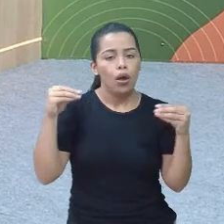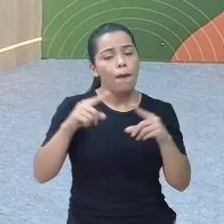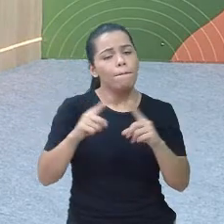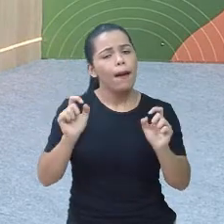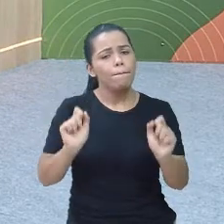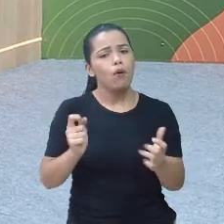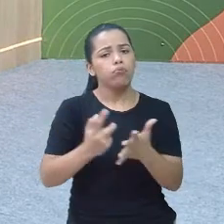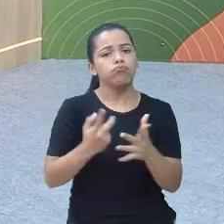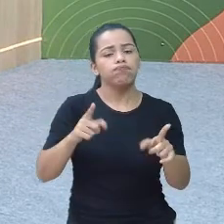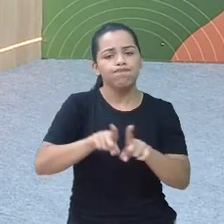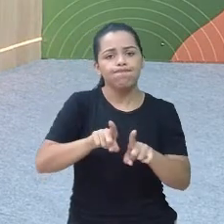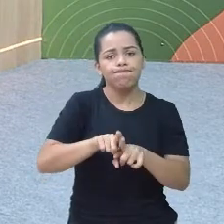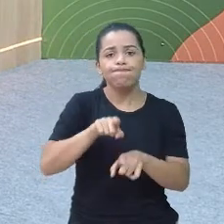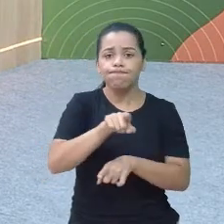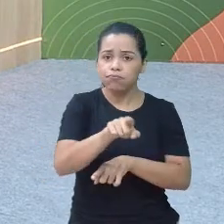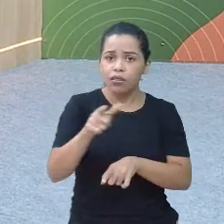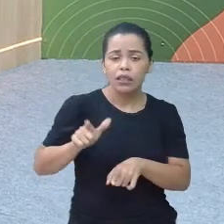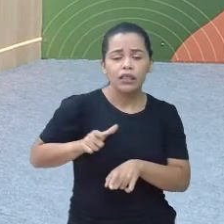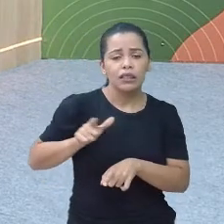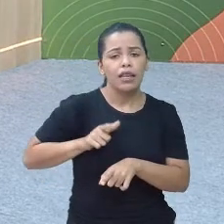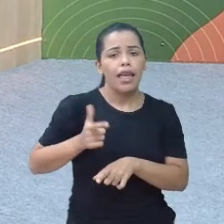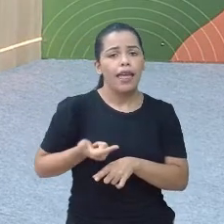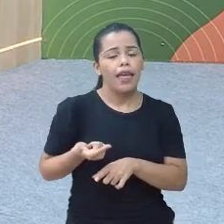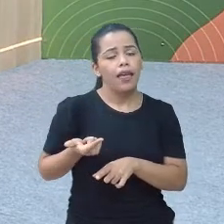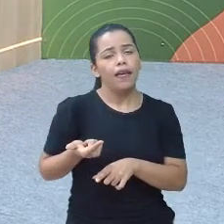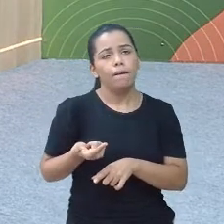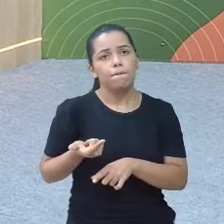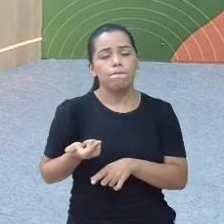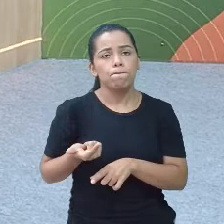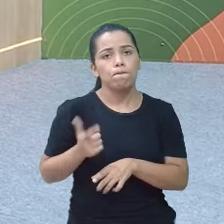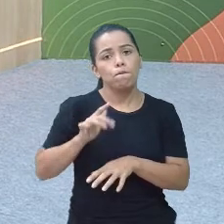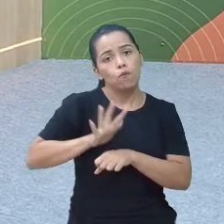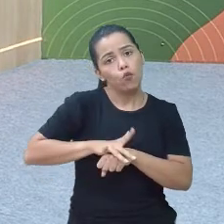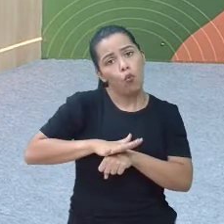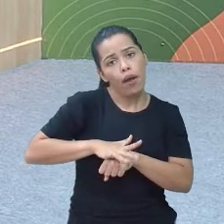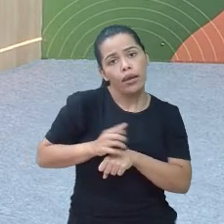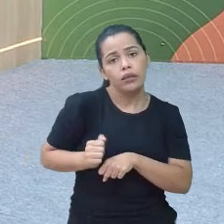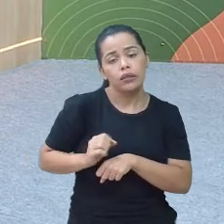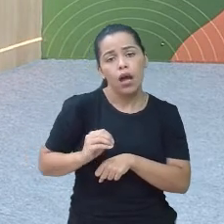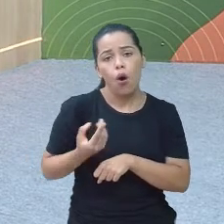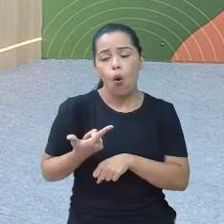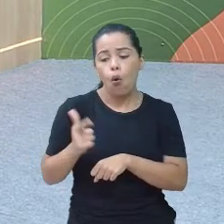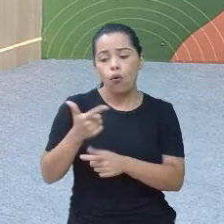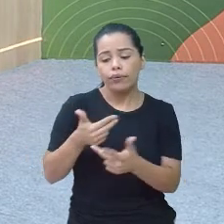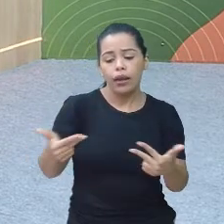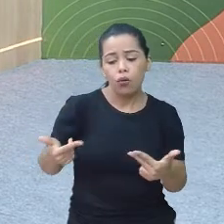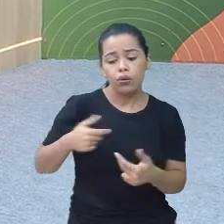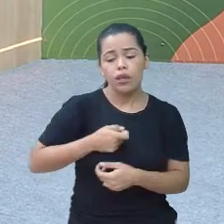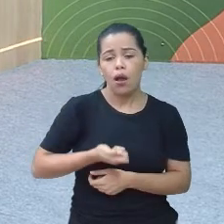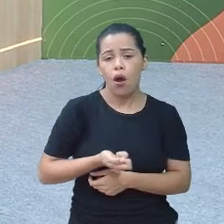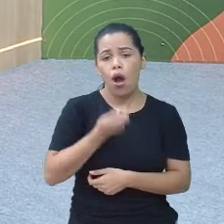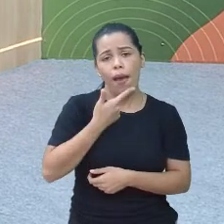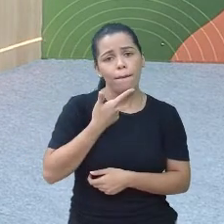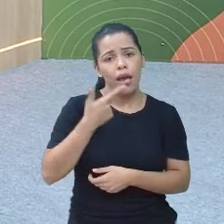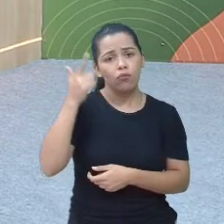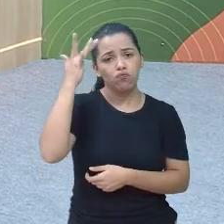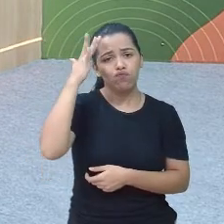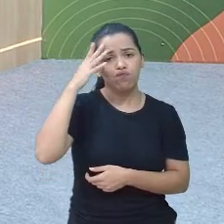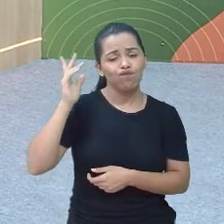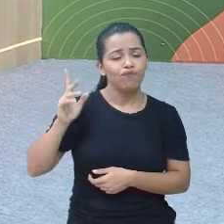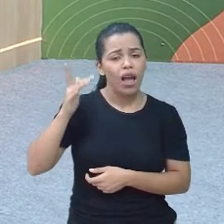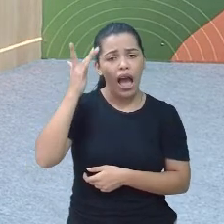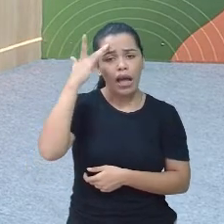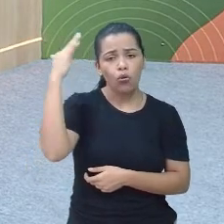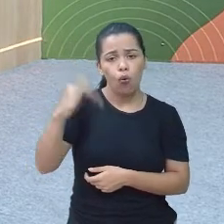pode acontecer de que você esteja acometido com alguma doença ou alguma coisa e que mesmo tomando esse remédio, a dor de